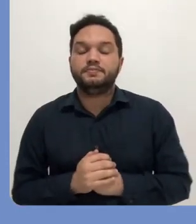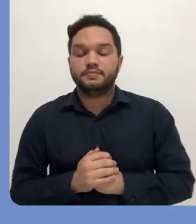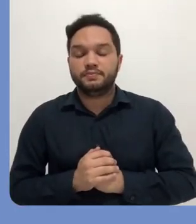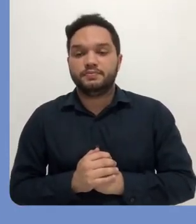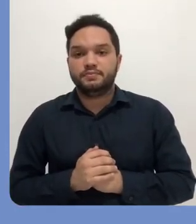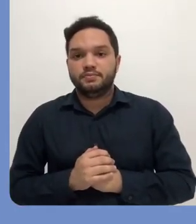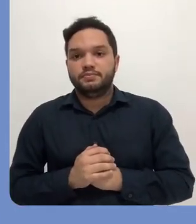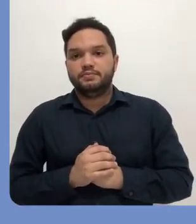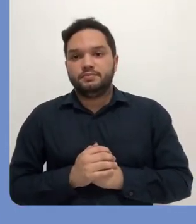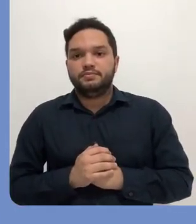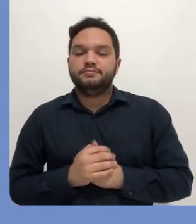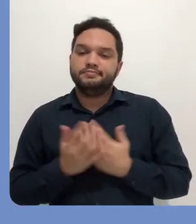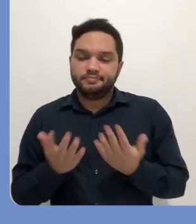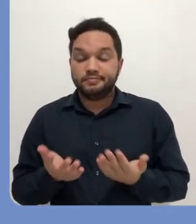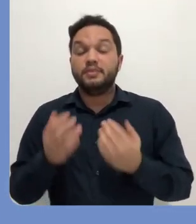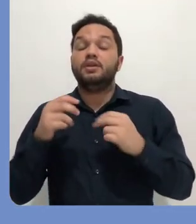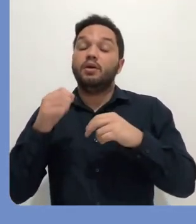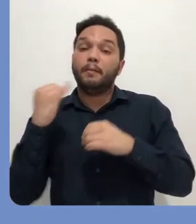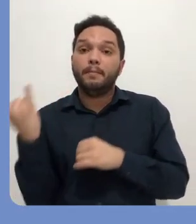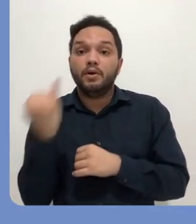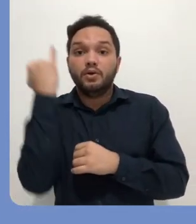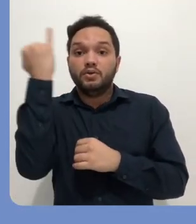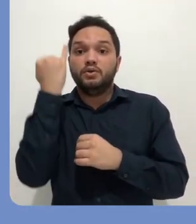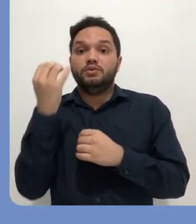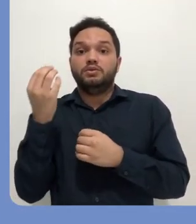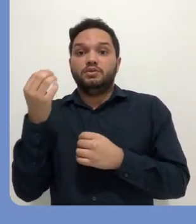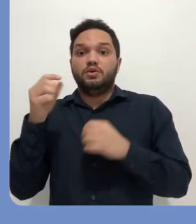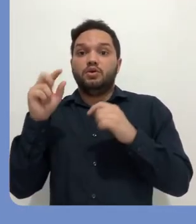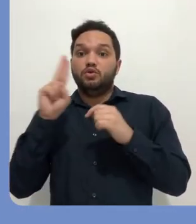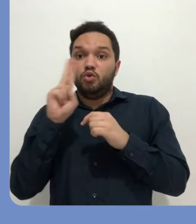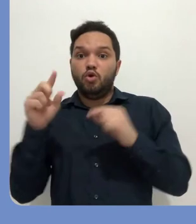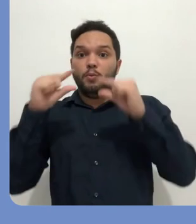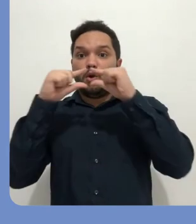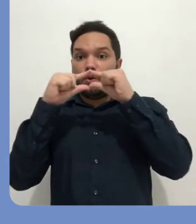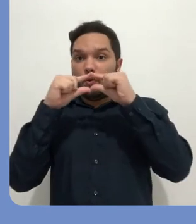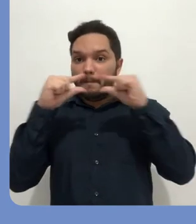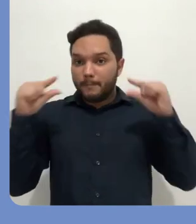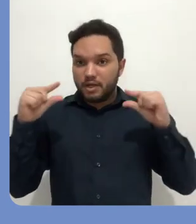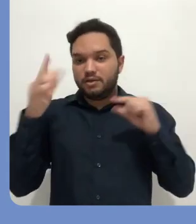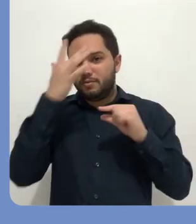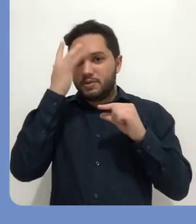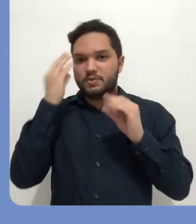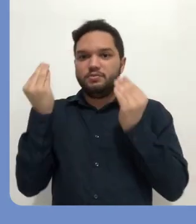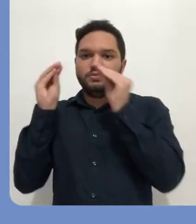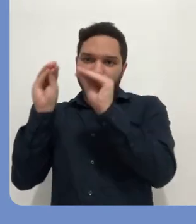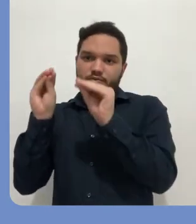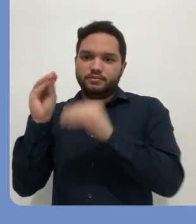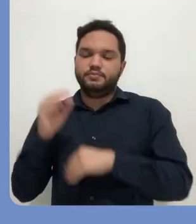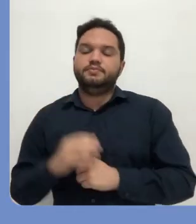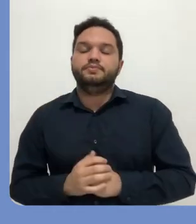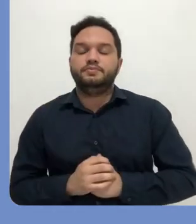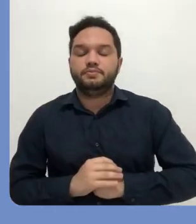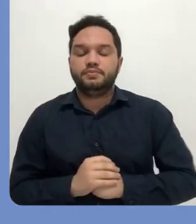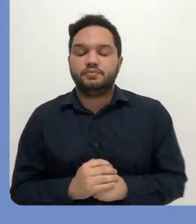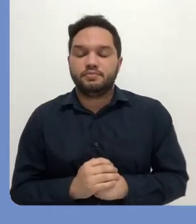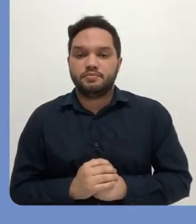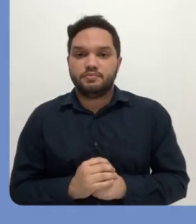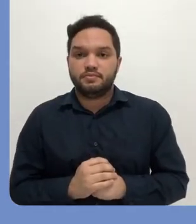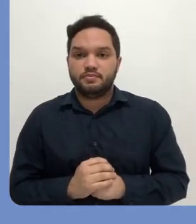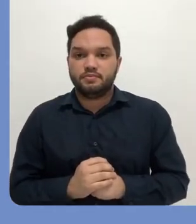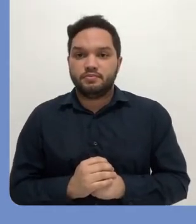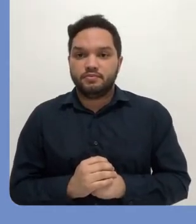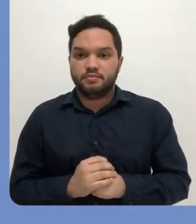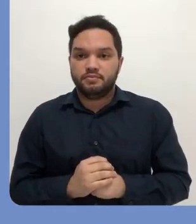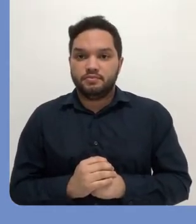vão aparecer muitas opções com essa entrada. Então é importante você refinar essa busca.